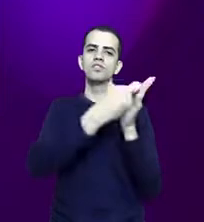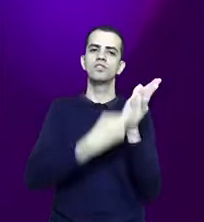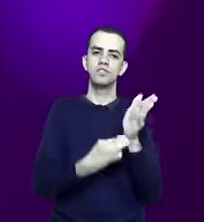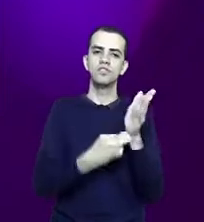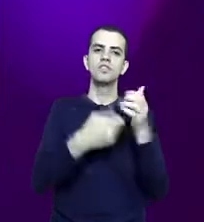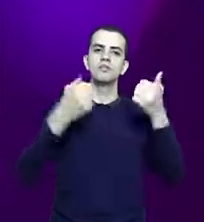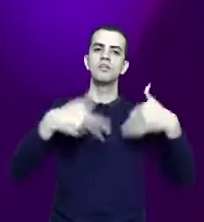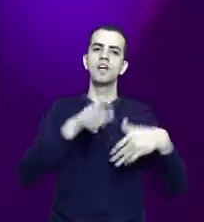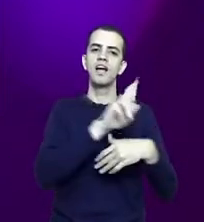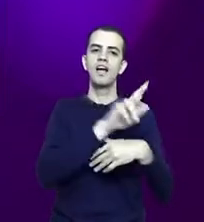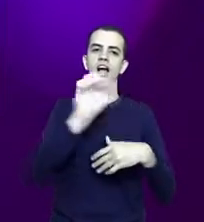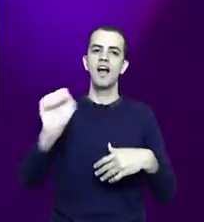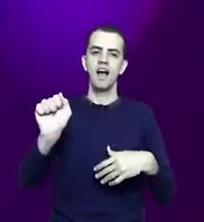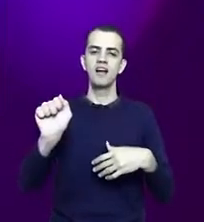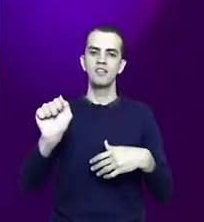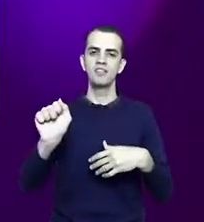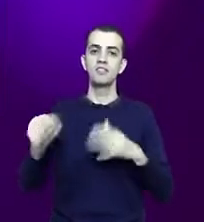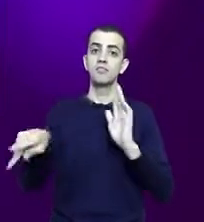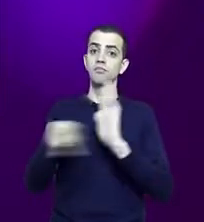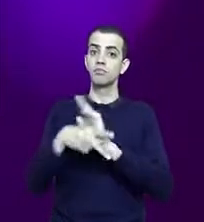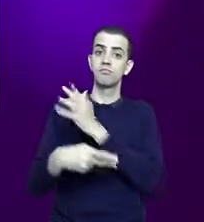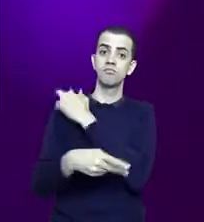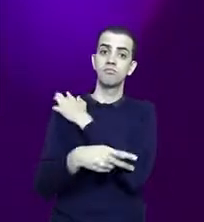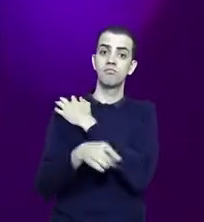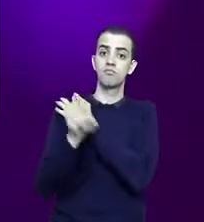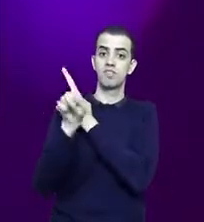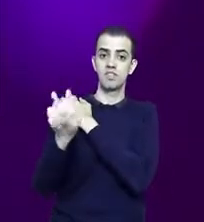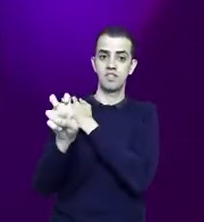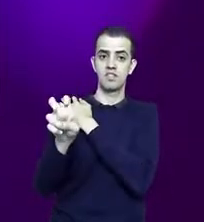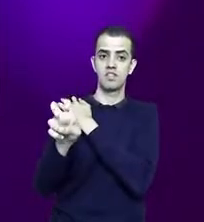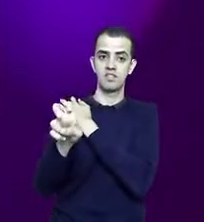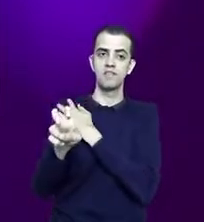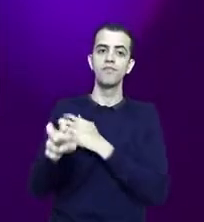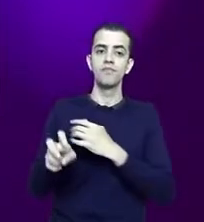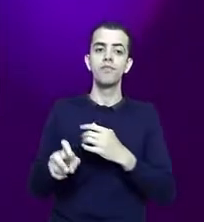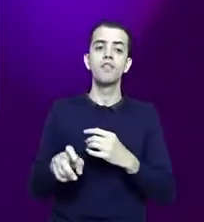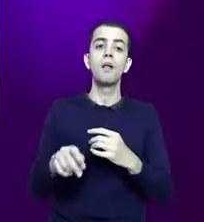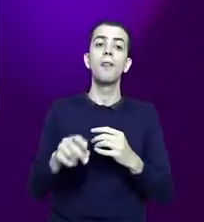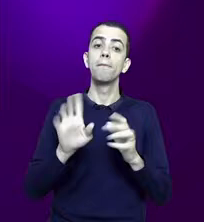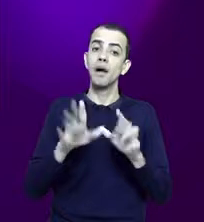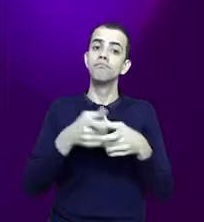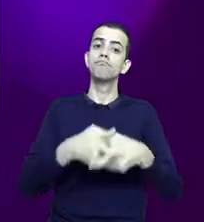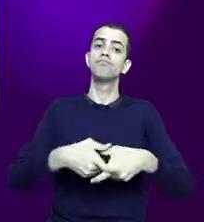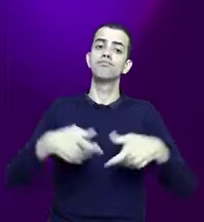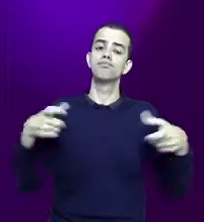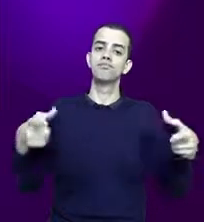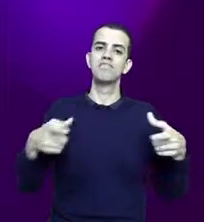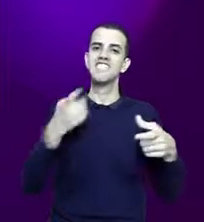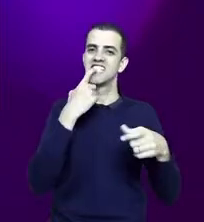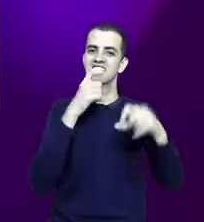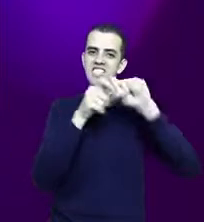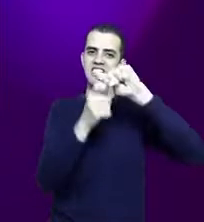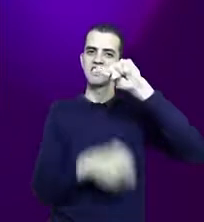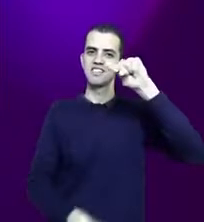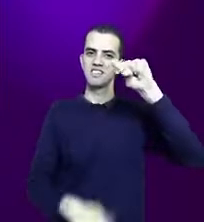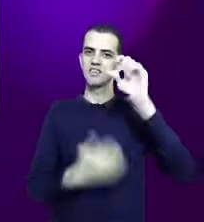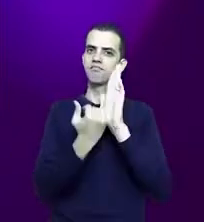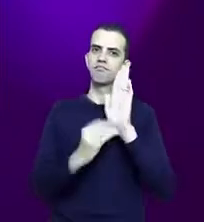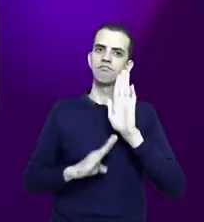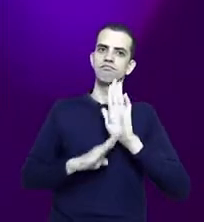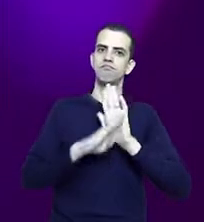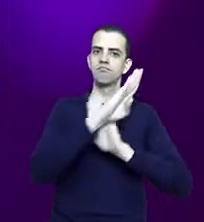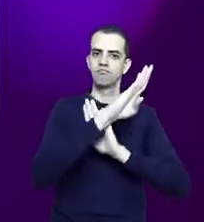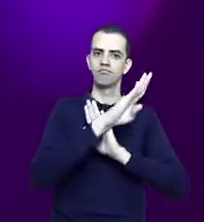realidade aumentada, apenas 15 no ombro. A gente vê que há um uso crescente na coluna e é um recurso excelente para o